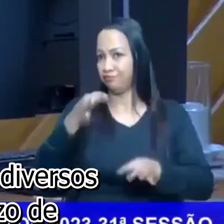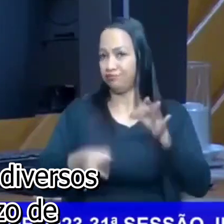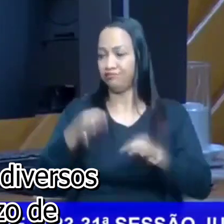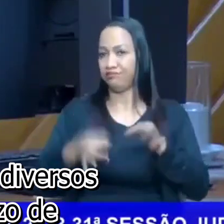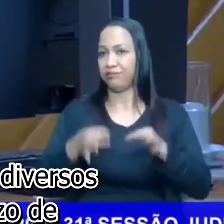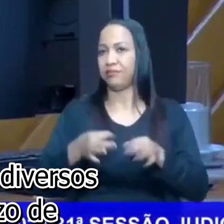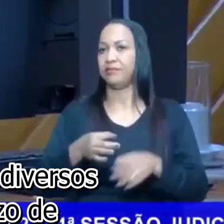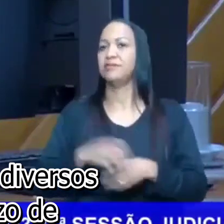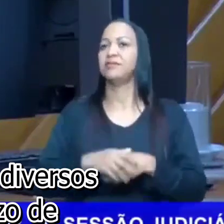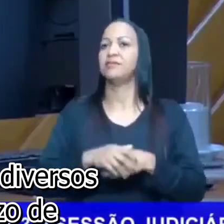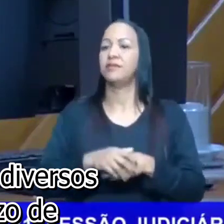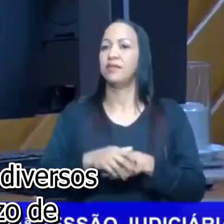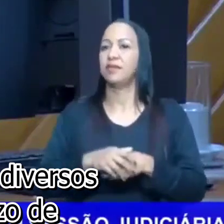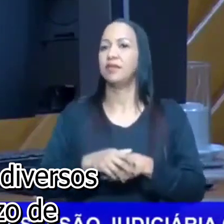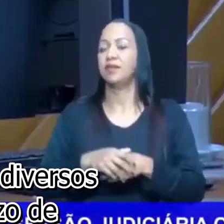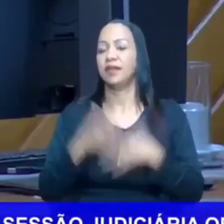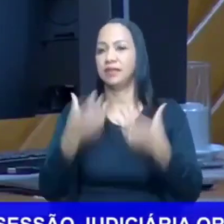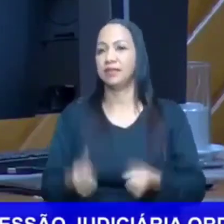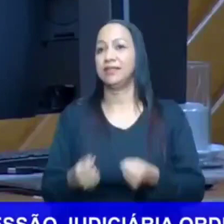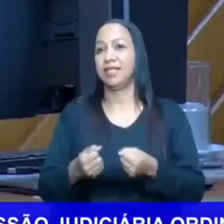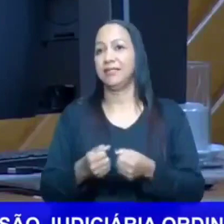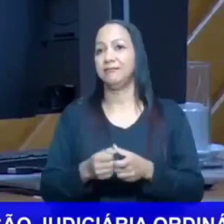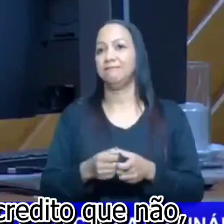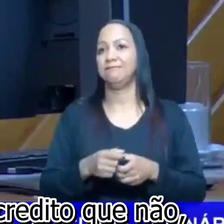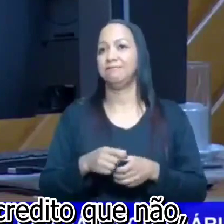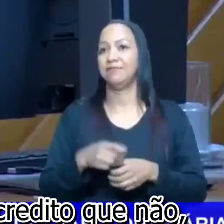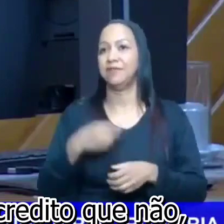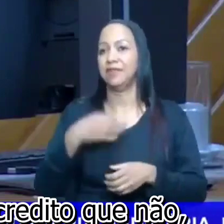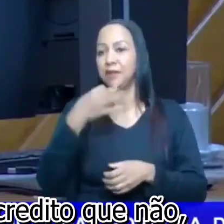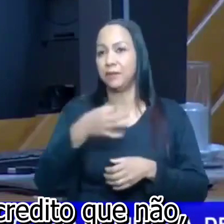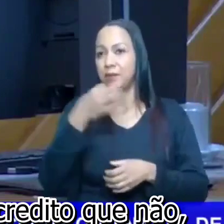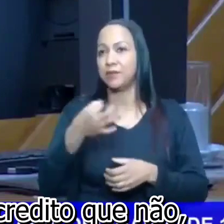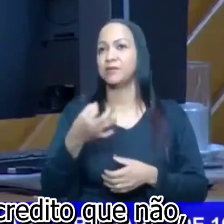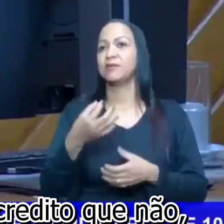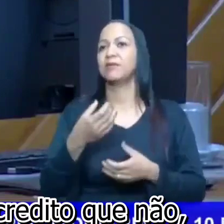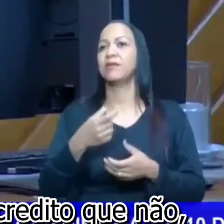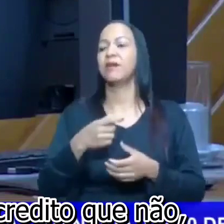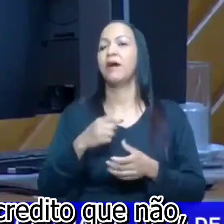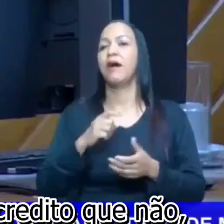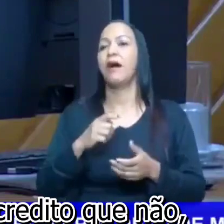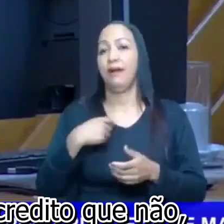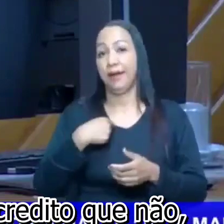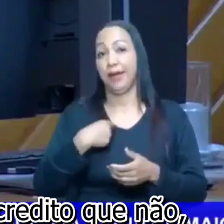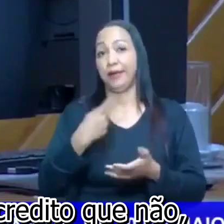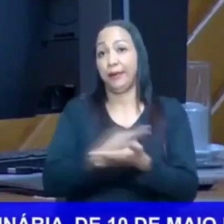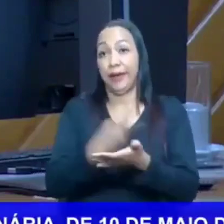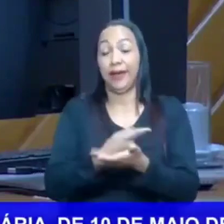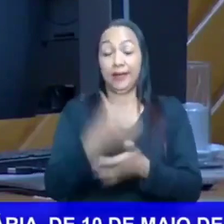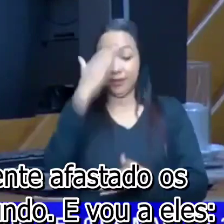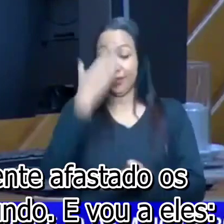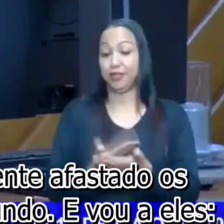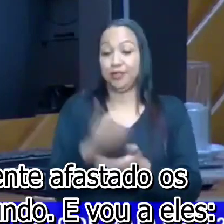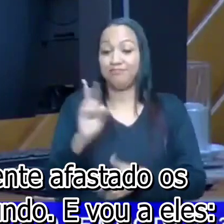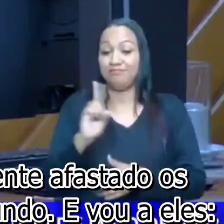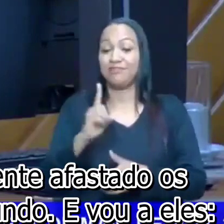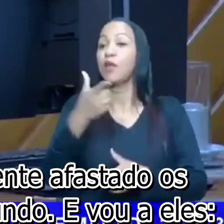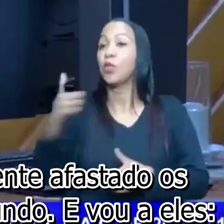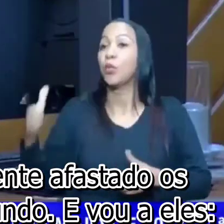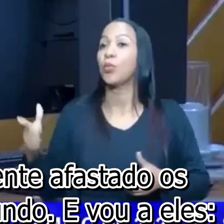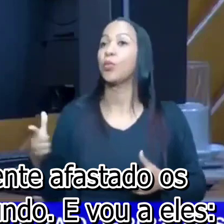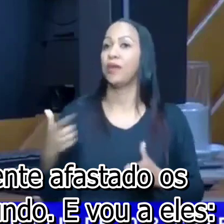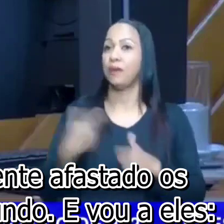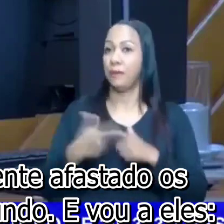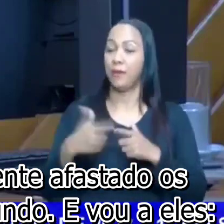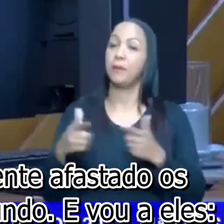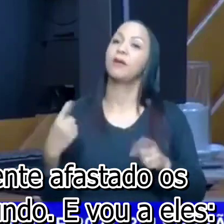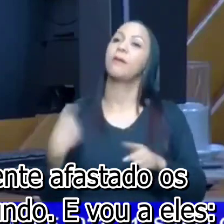me permito fazer um juízo de um prognóstico, que eu posso estar equivocado, mas acredito que não haverá prejuízo, porque